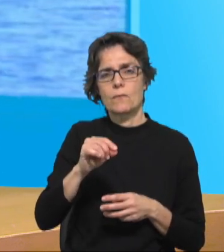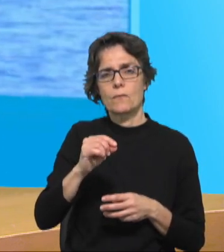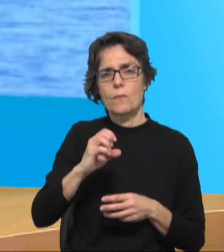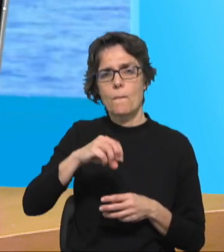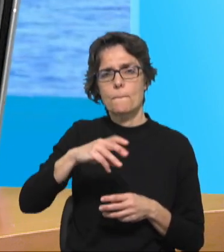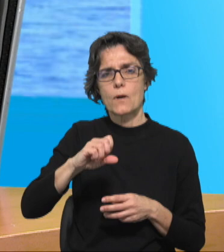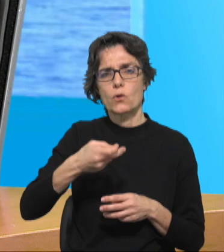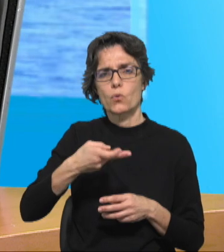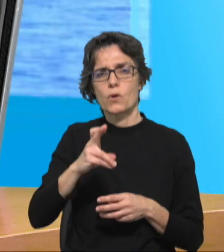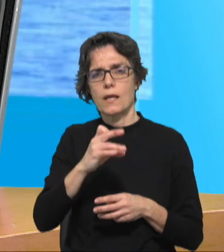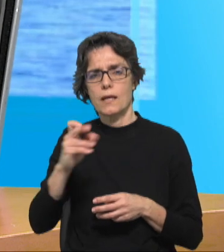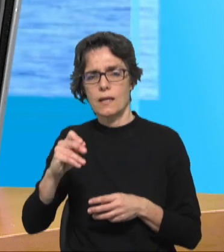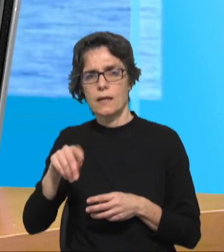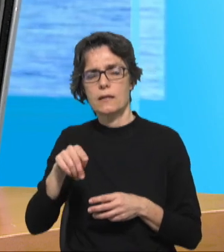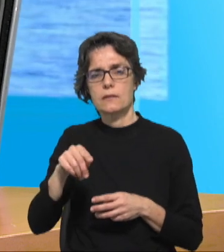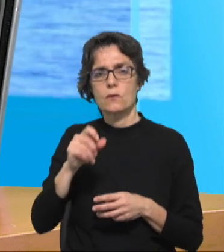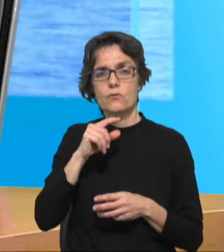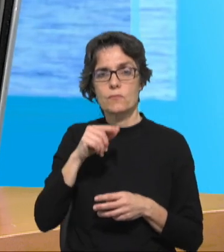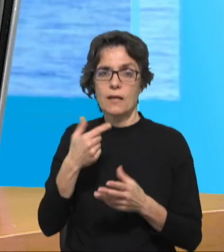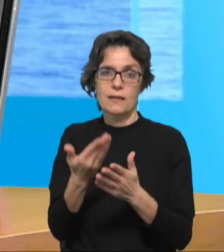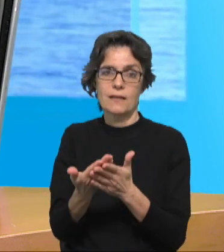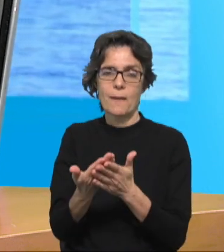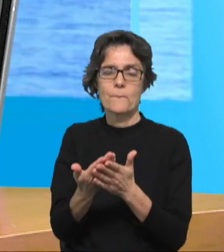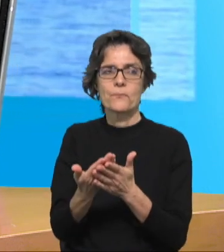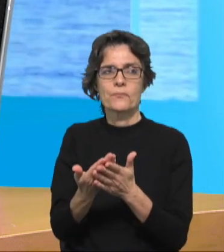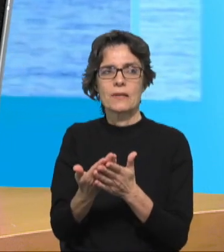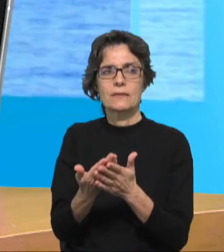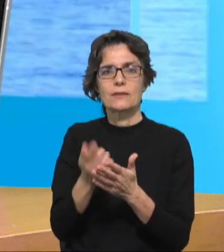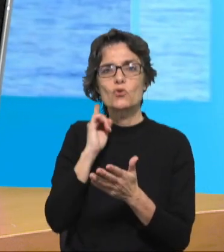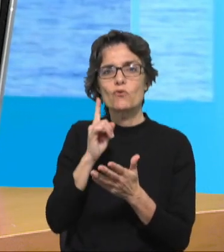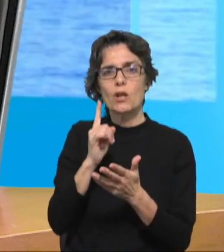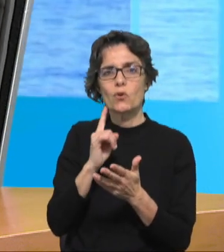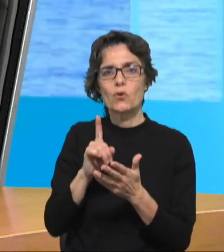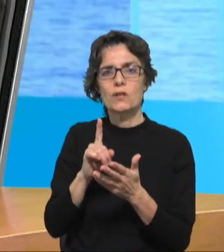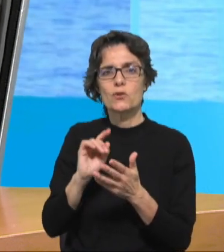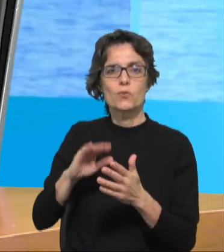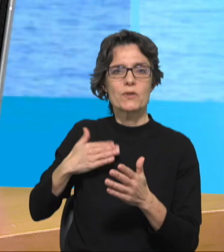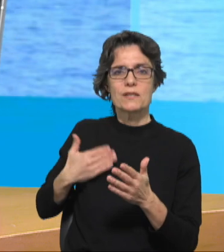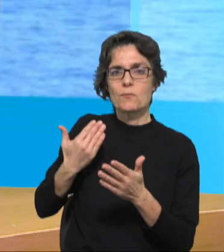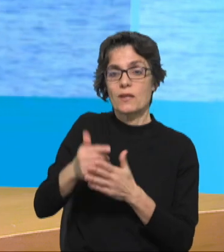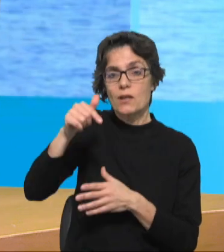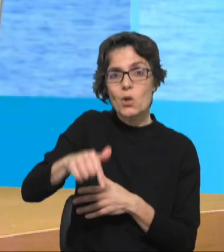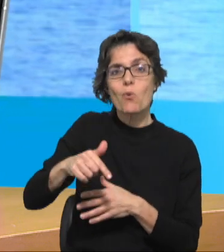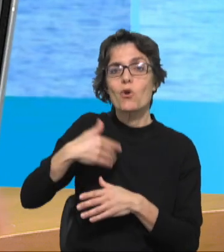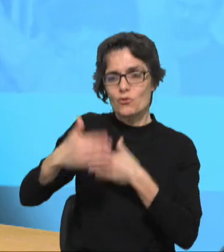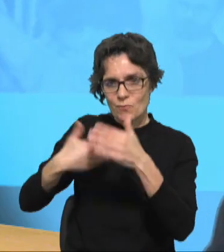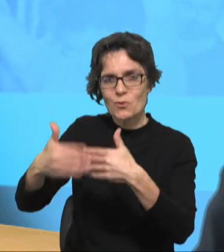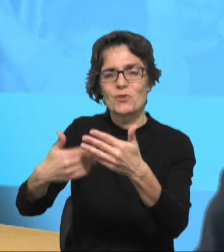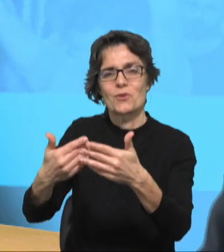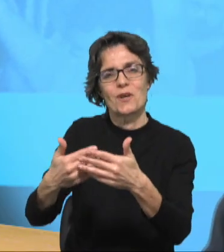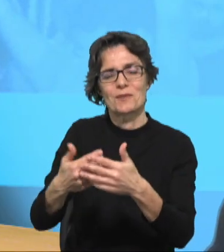esta linha editorial e estes valores que continua a defender. É um título